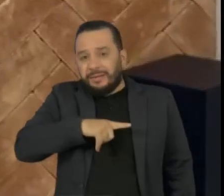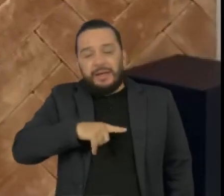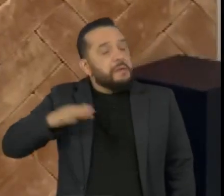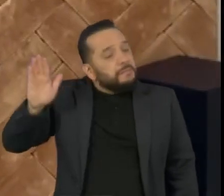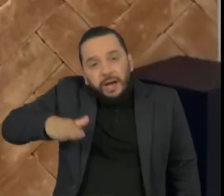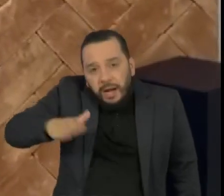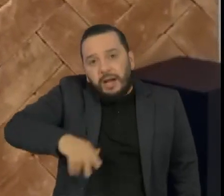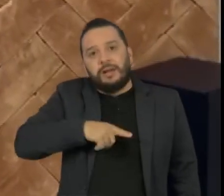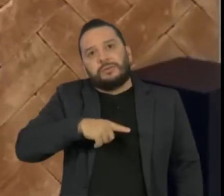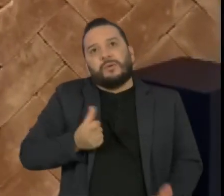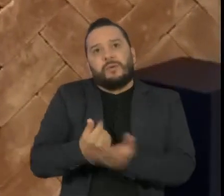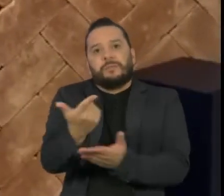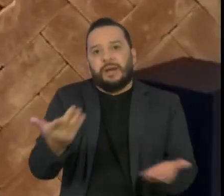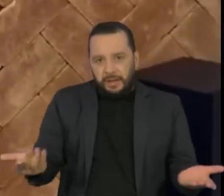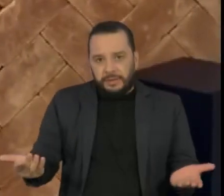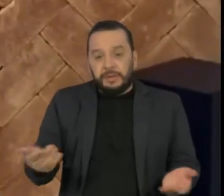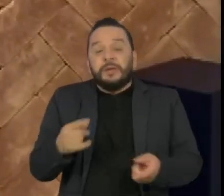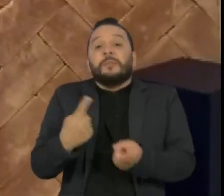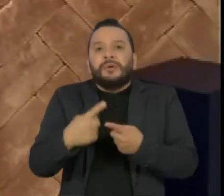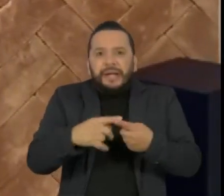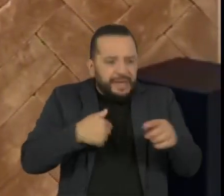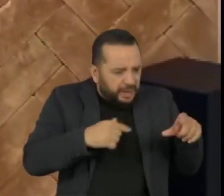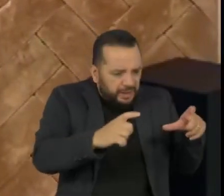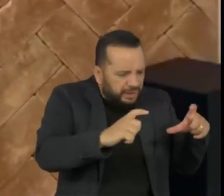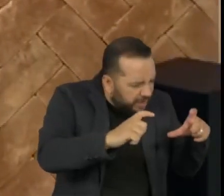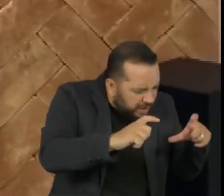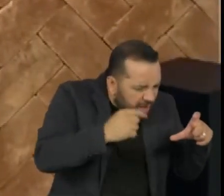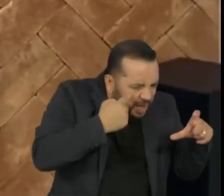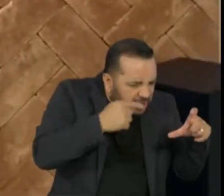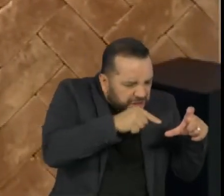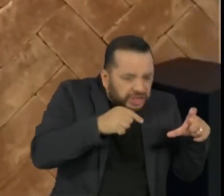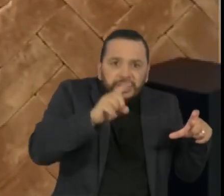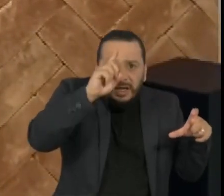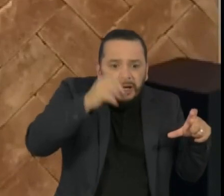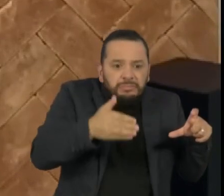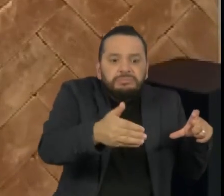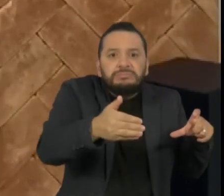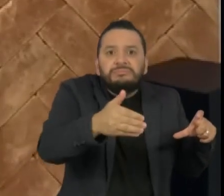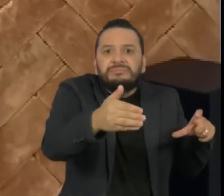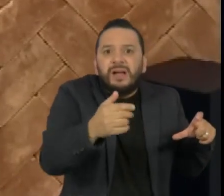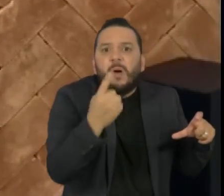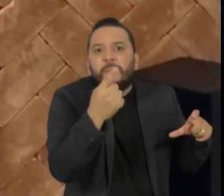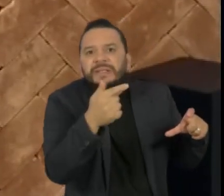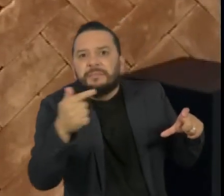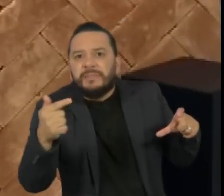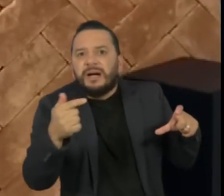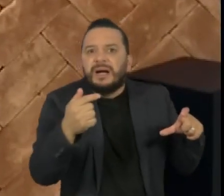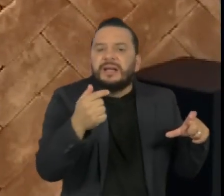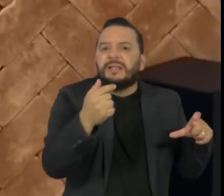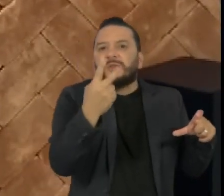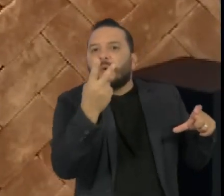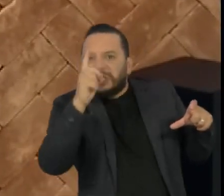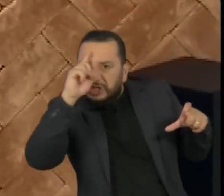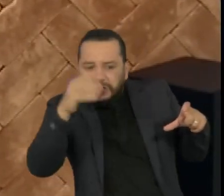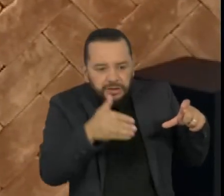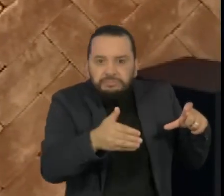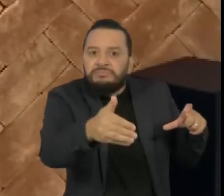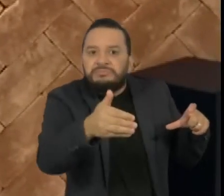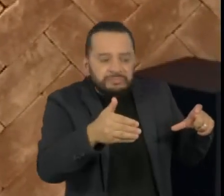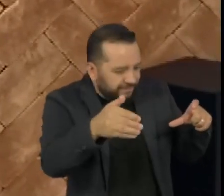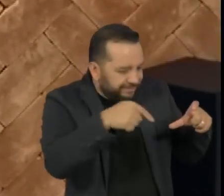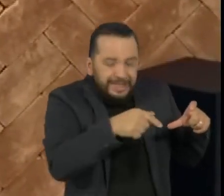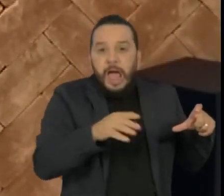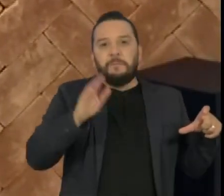preço melhor. Devido à data de validade estar mais próxima, devido o produto estar